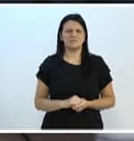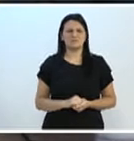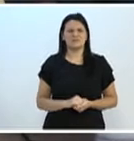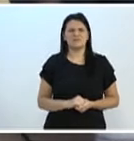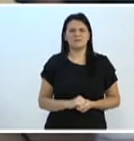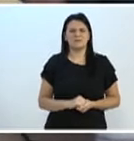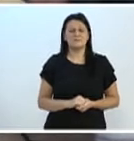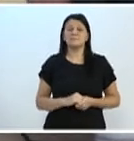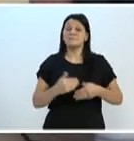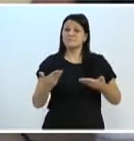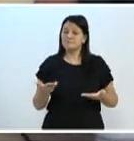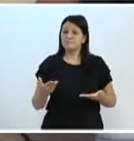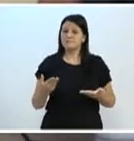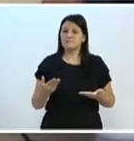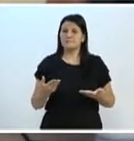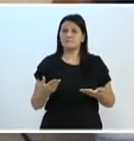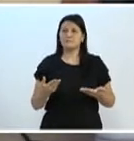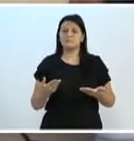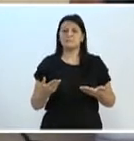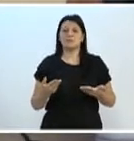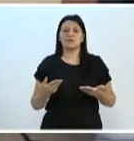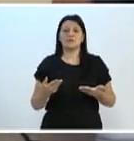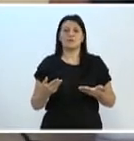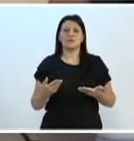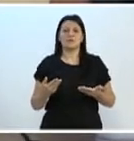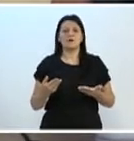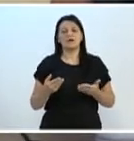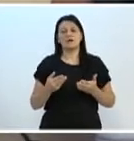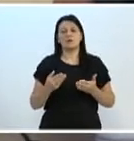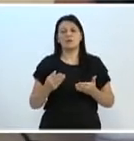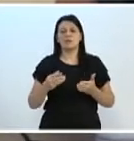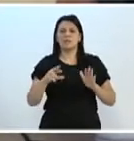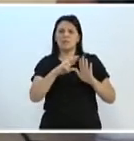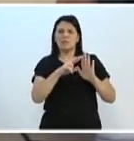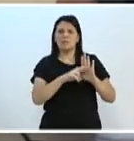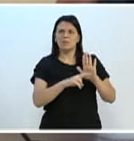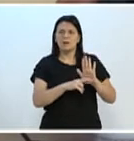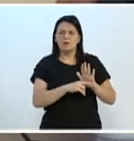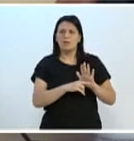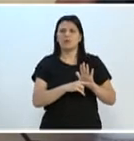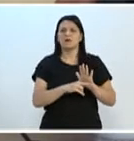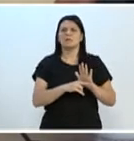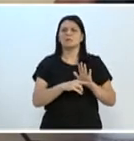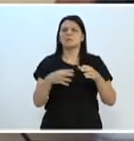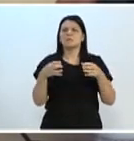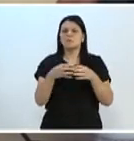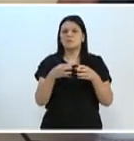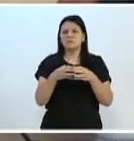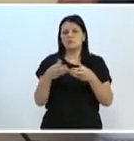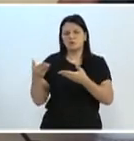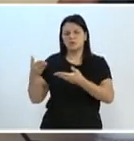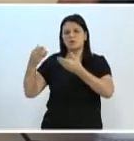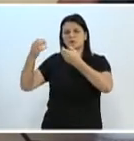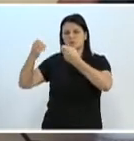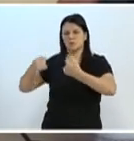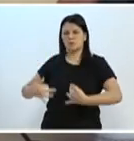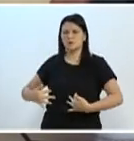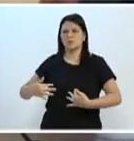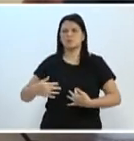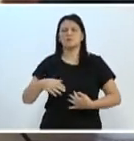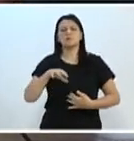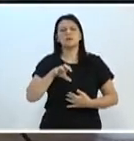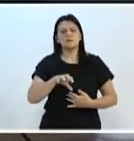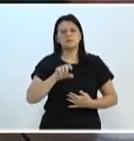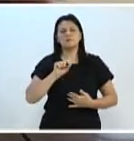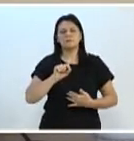Sendo assim, a gente cumpre um dos requisitos aqui da maioria absoluta, conforme a equipe técnica aqui está regulamentando, e assim